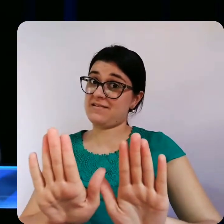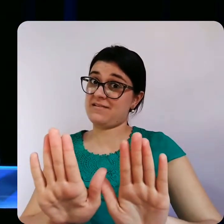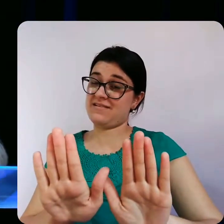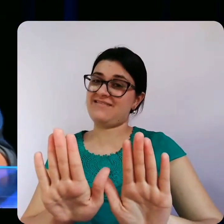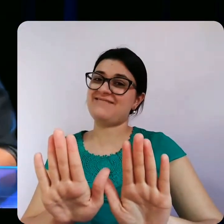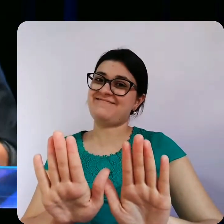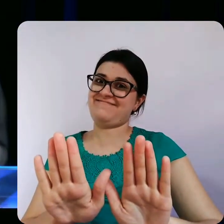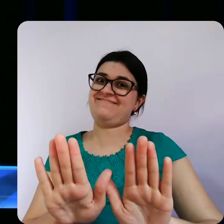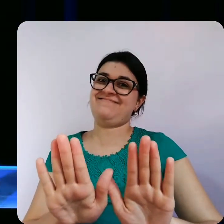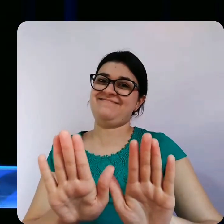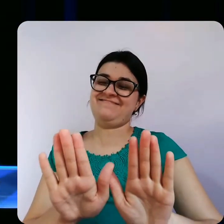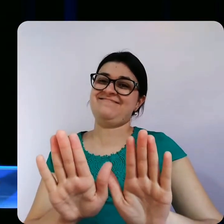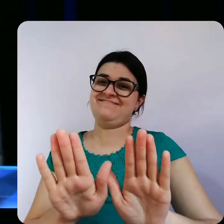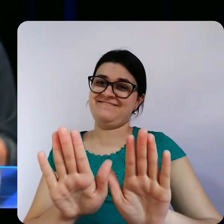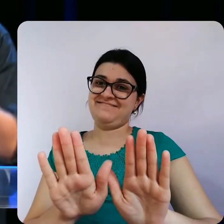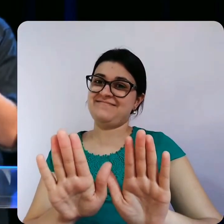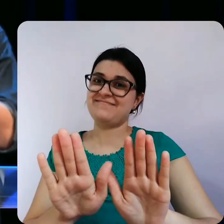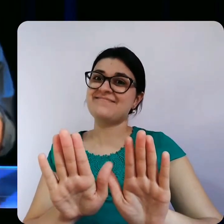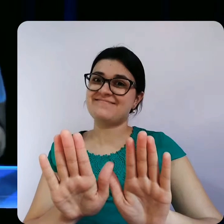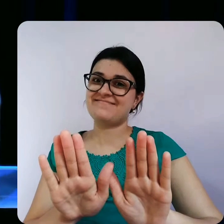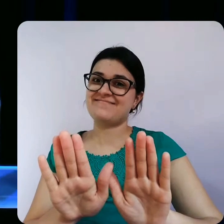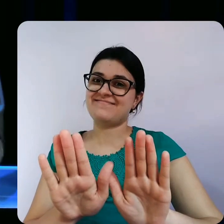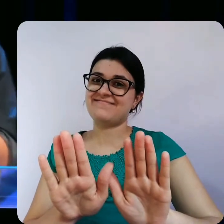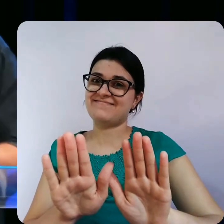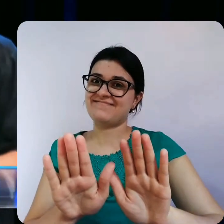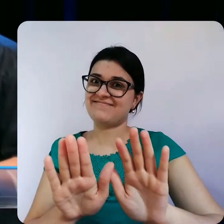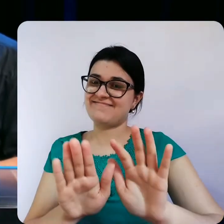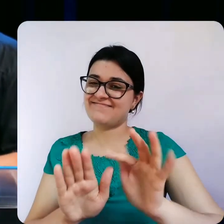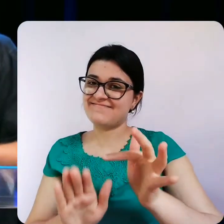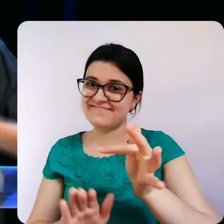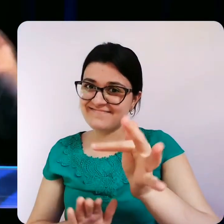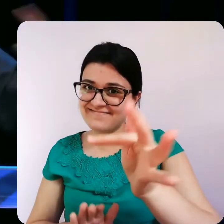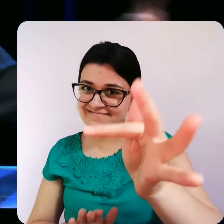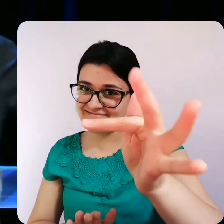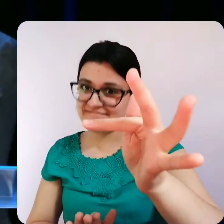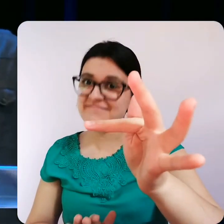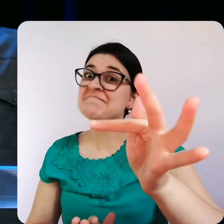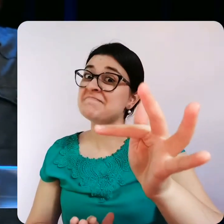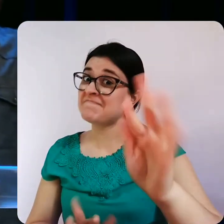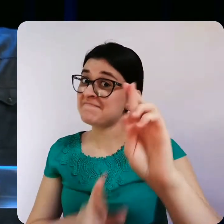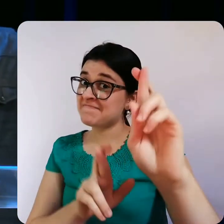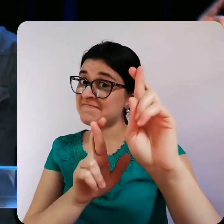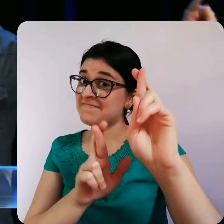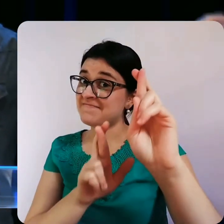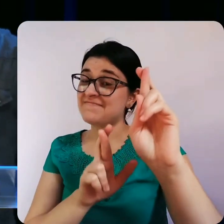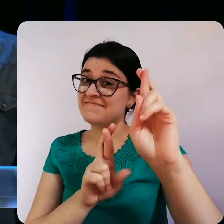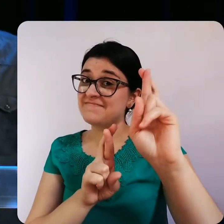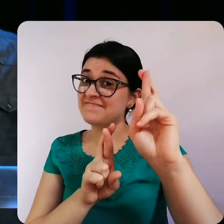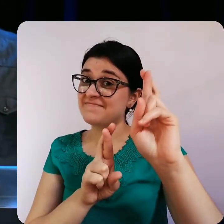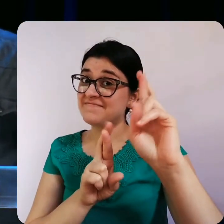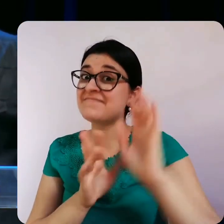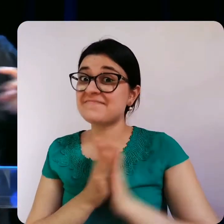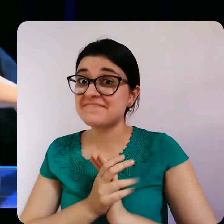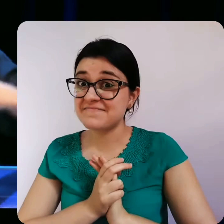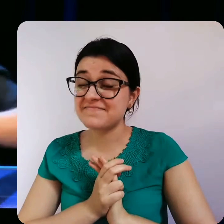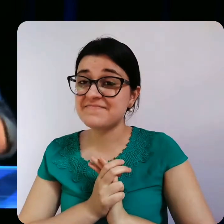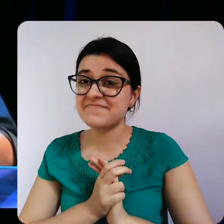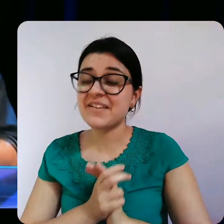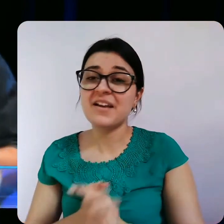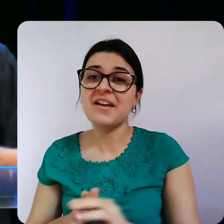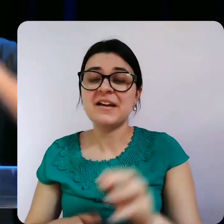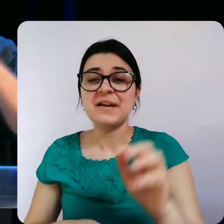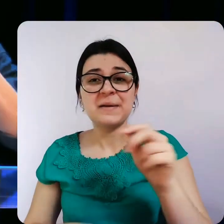Esse mais aqui é a melhor notícia que você pode receber. O Yuri deu uma aula sobre Efésios há 3 domingos atrás, e que ele